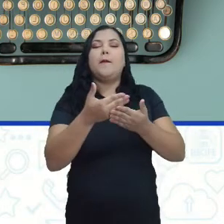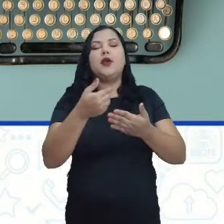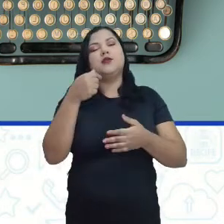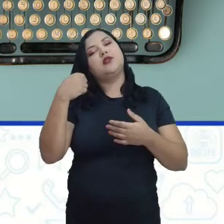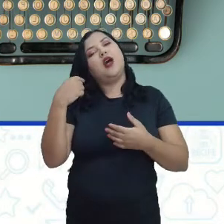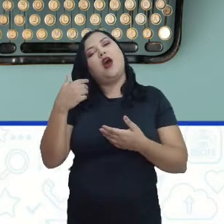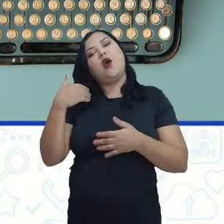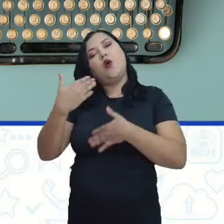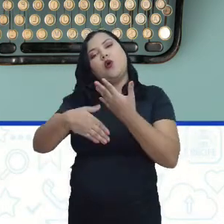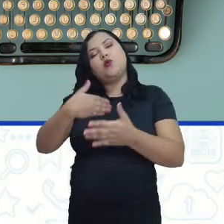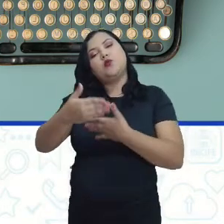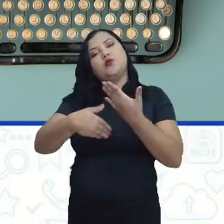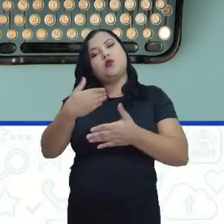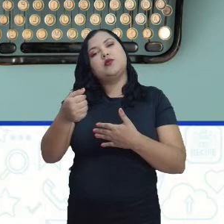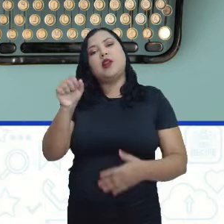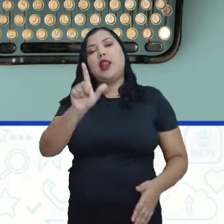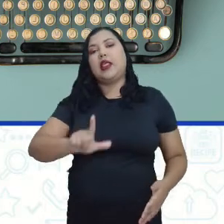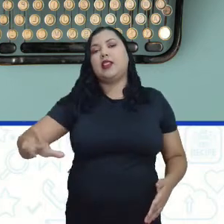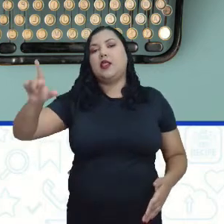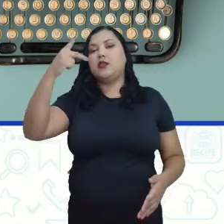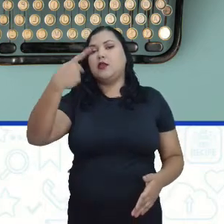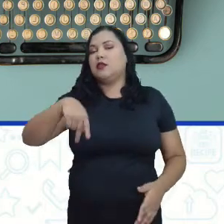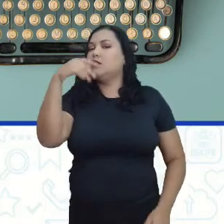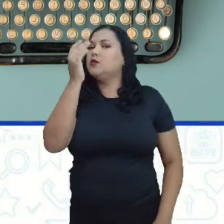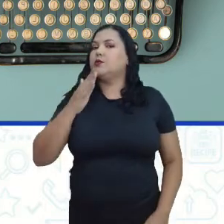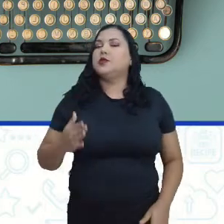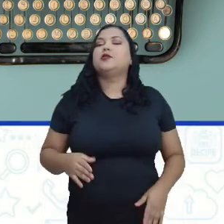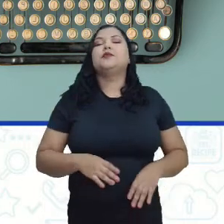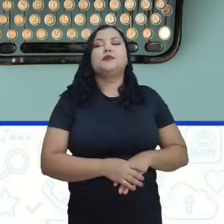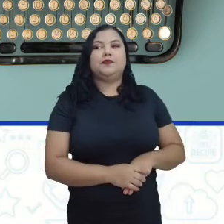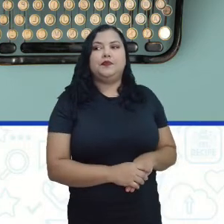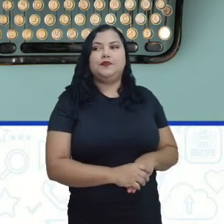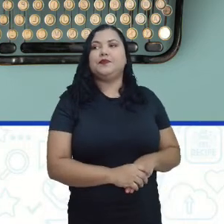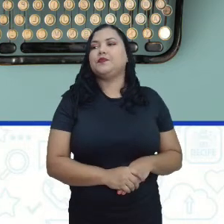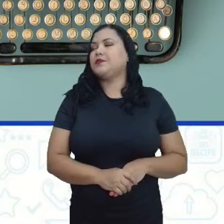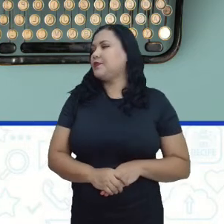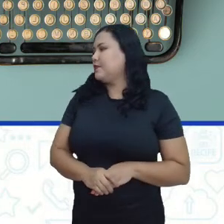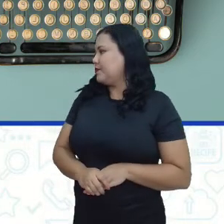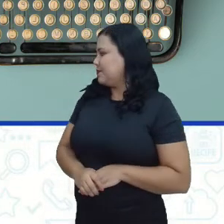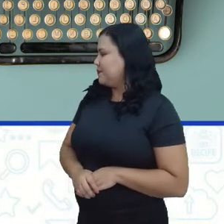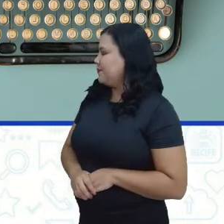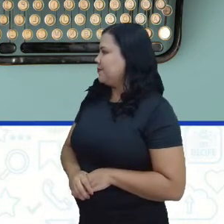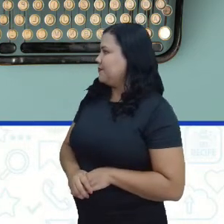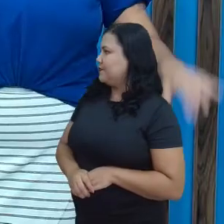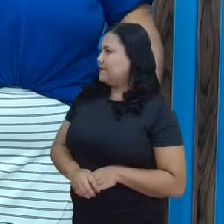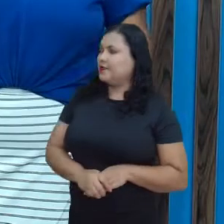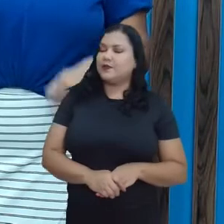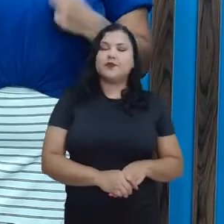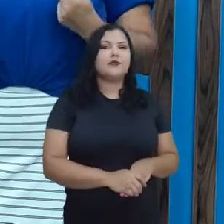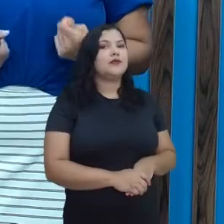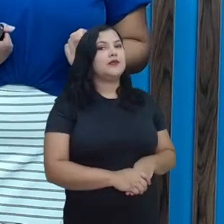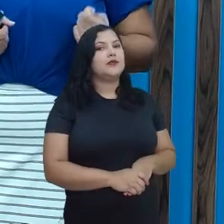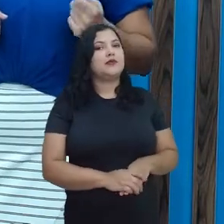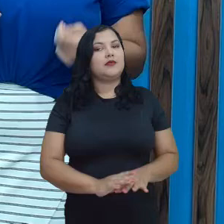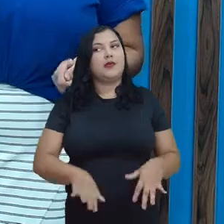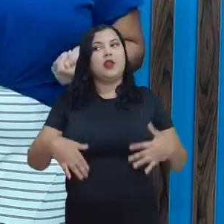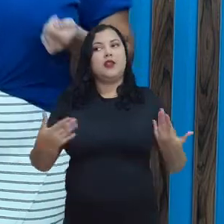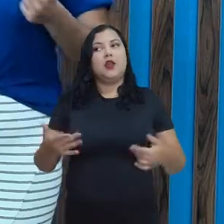no Brasil. Então, veja, a nossa literatura quase que começou como diários de viagem, em